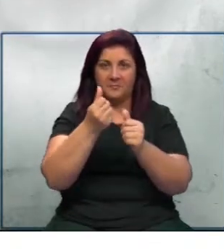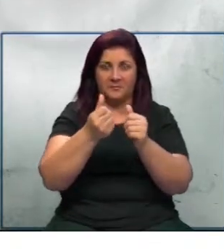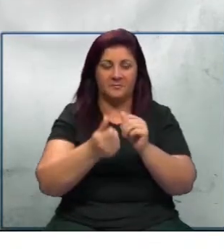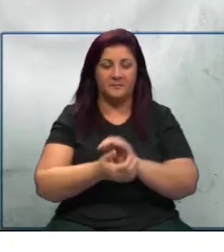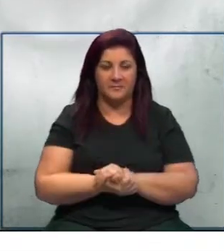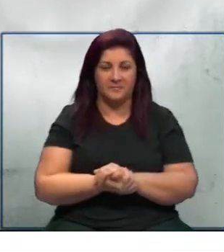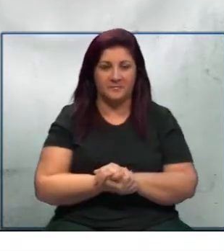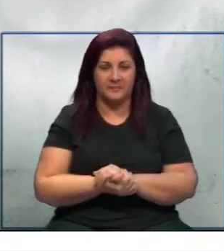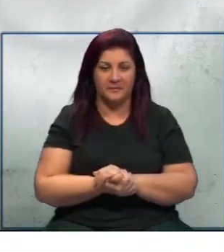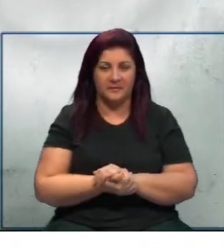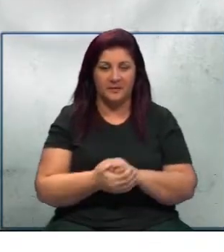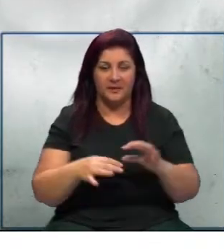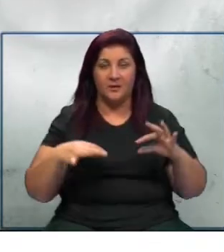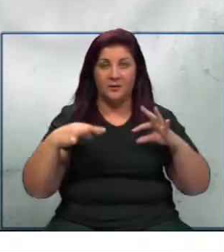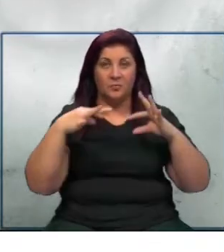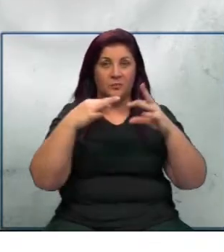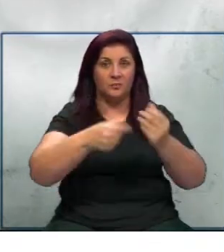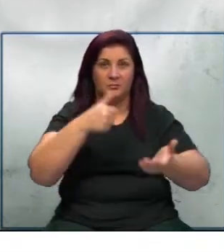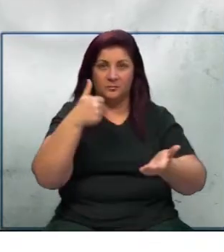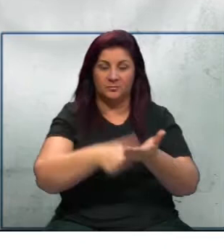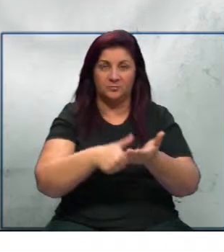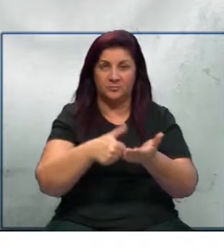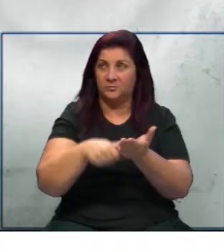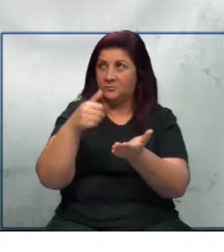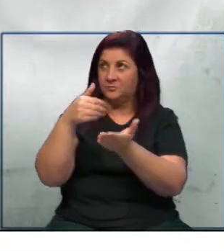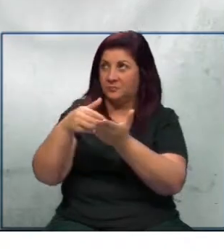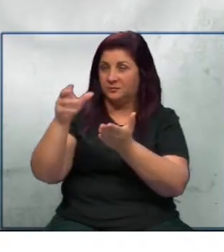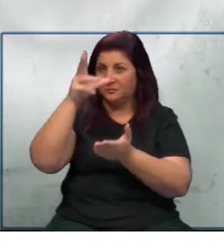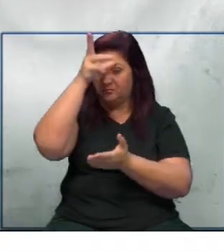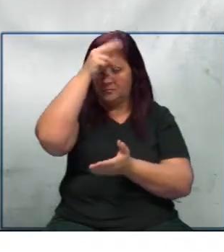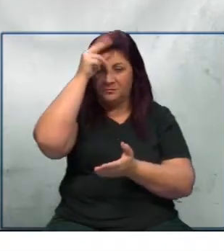Total de ofício enviado ao prefeito,